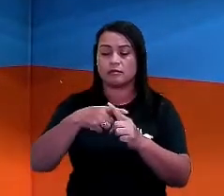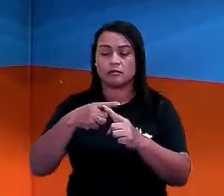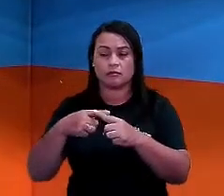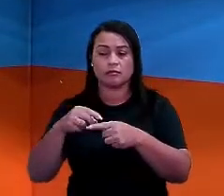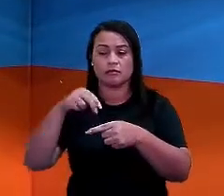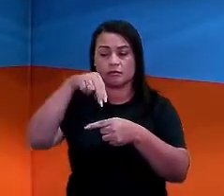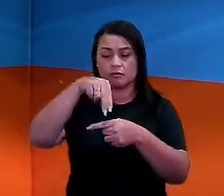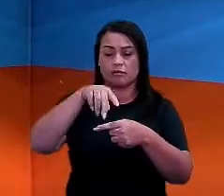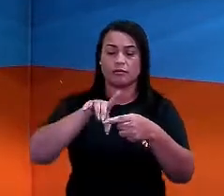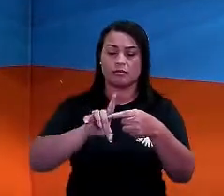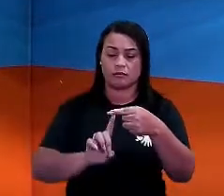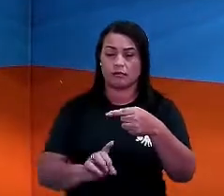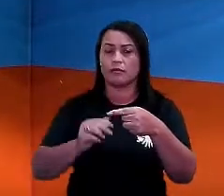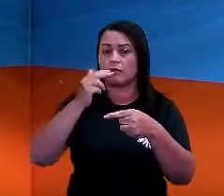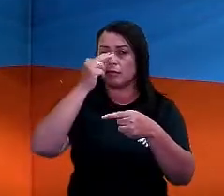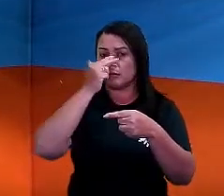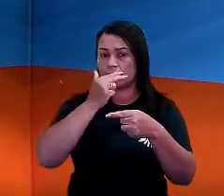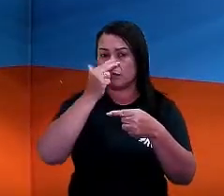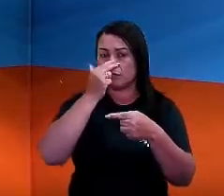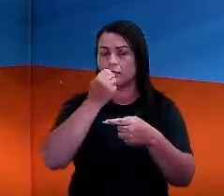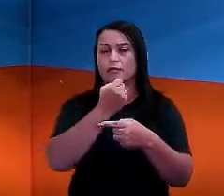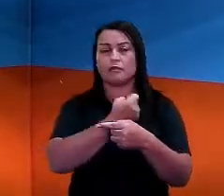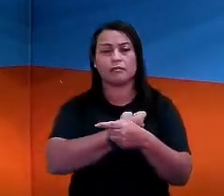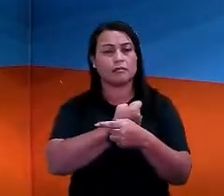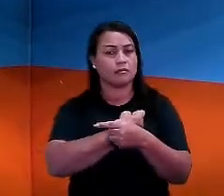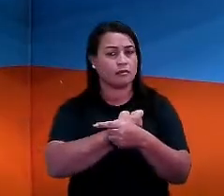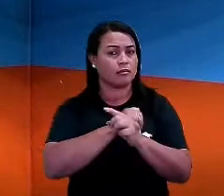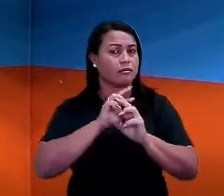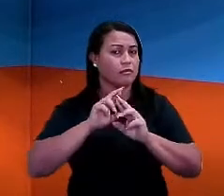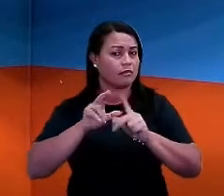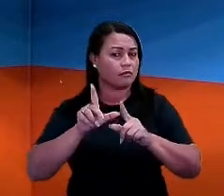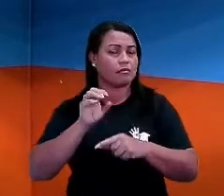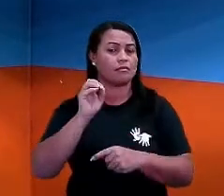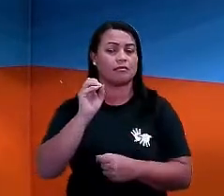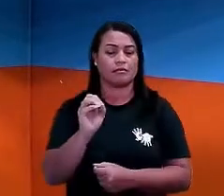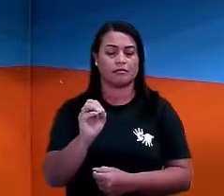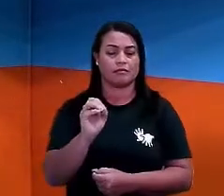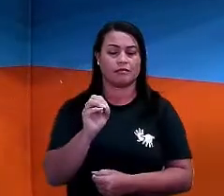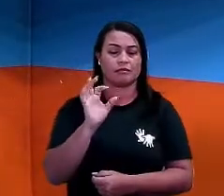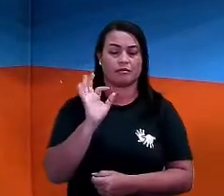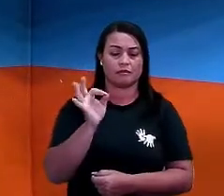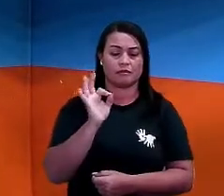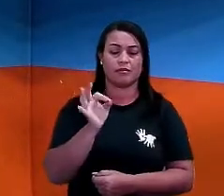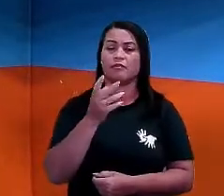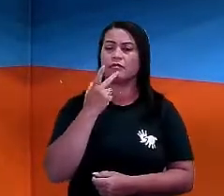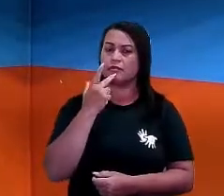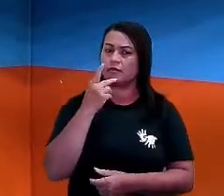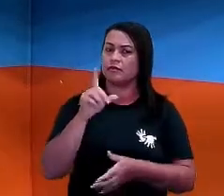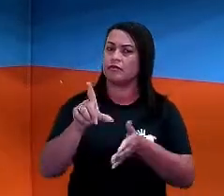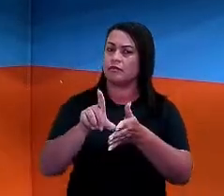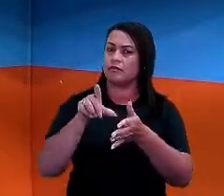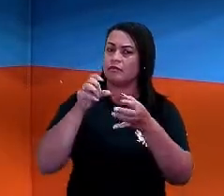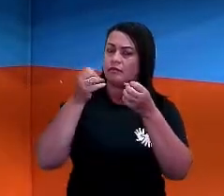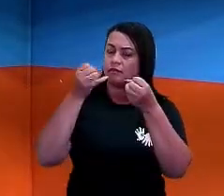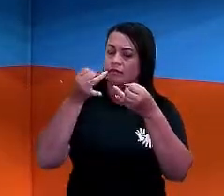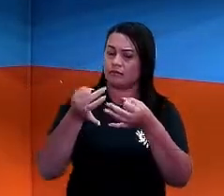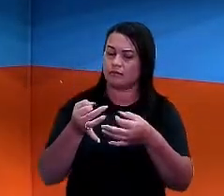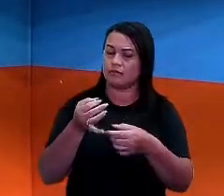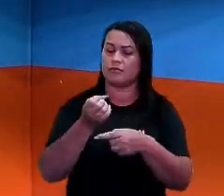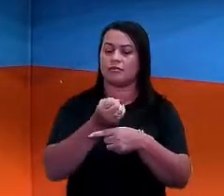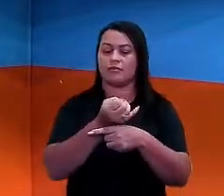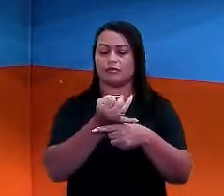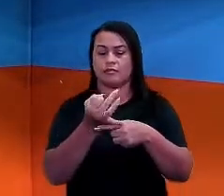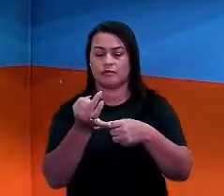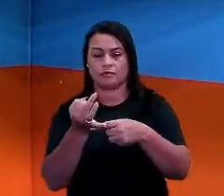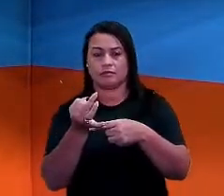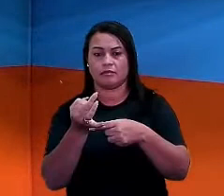denominador pelo mesmo número, que tem que ser diferente de zero, tá bom? Foi o que eu acabei de explicar. Se eu multiplicar em